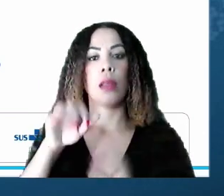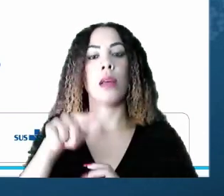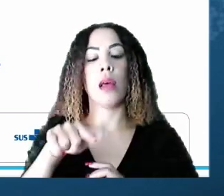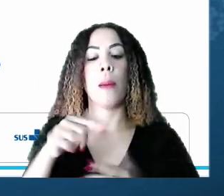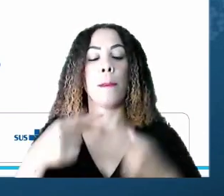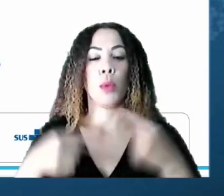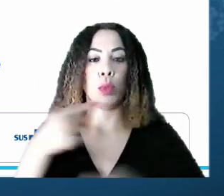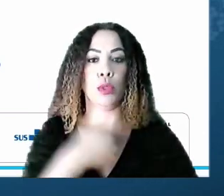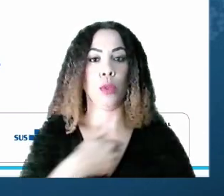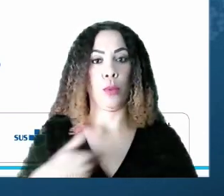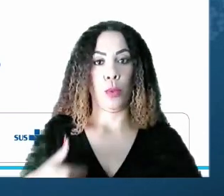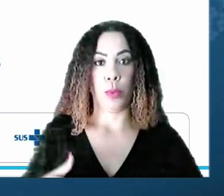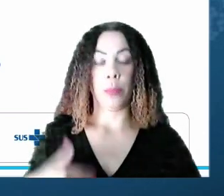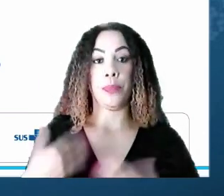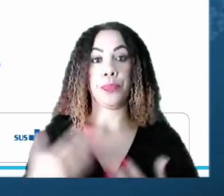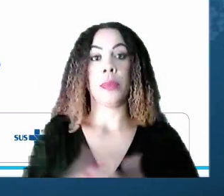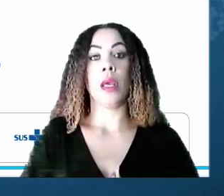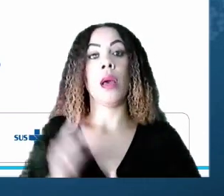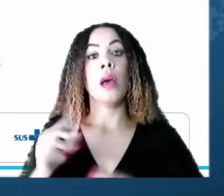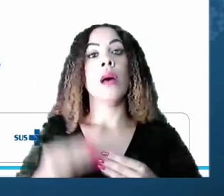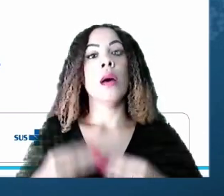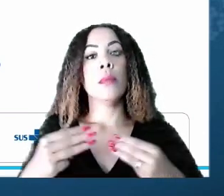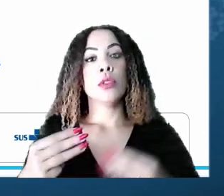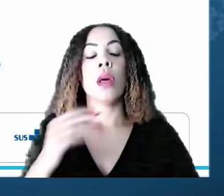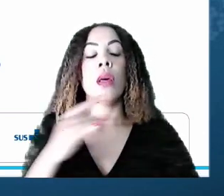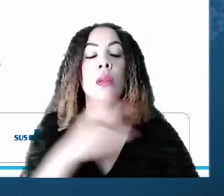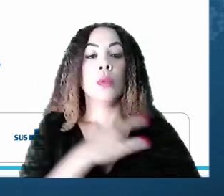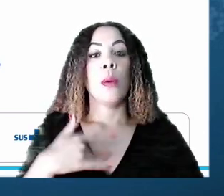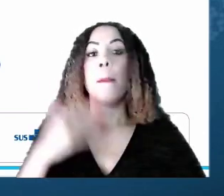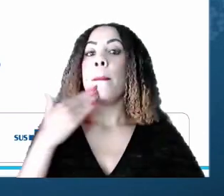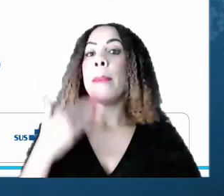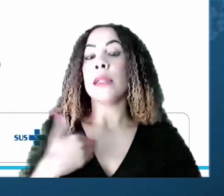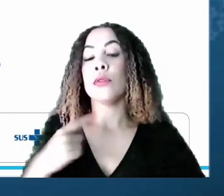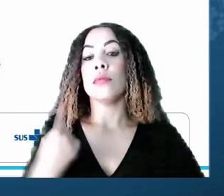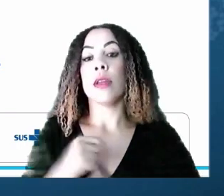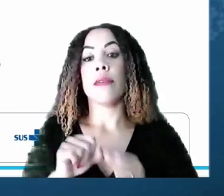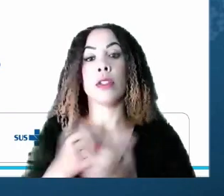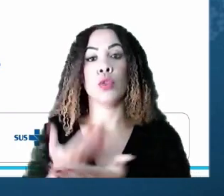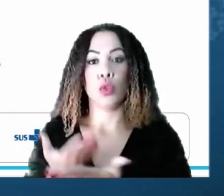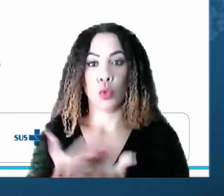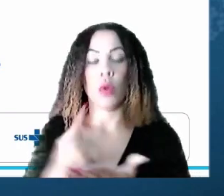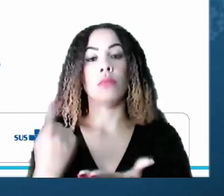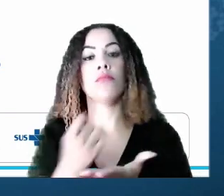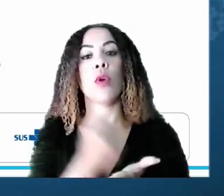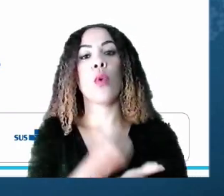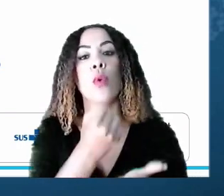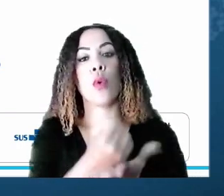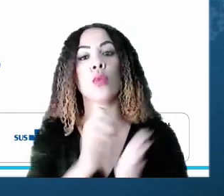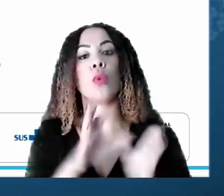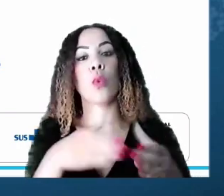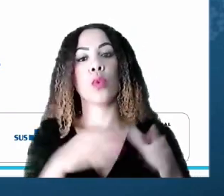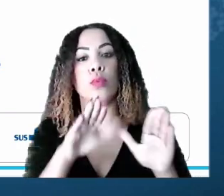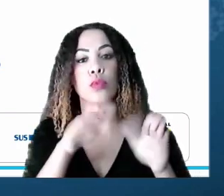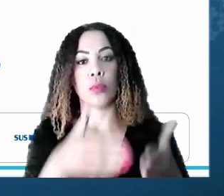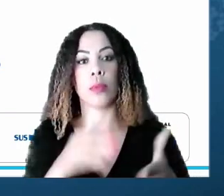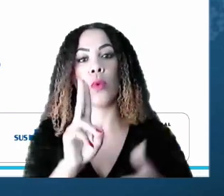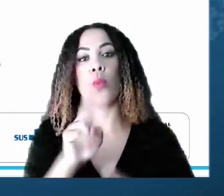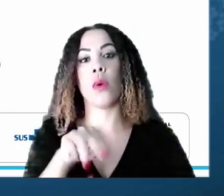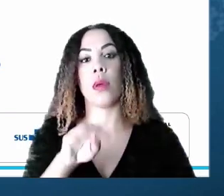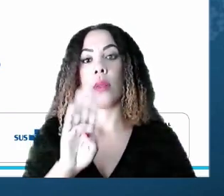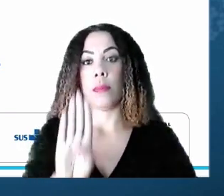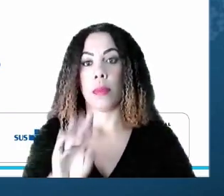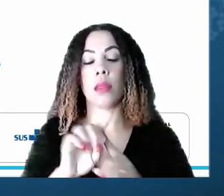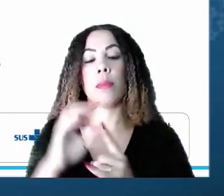pública. E aí o Ministério da Saúde pediu para a gente fazer um estudo, não fomos nós, contratamos um grupo específico, né, da UNB e da